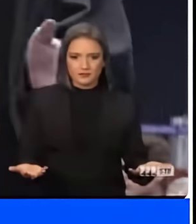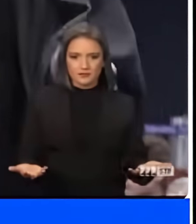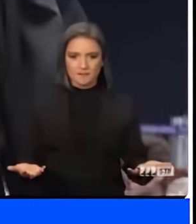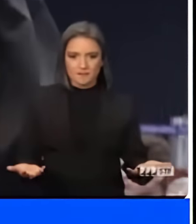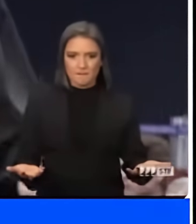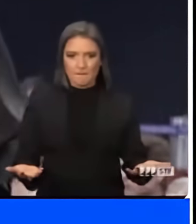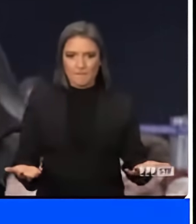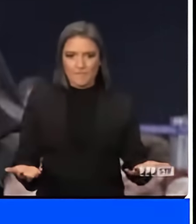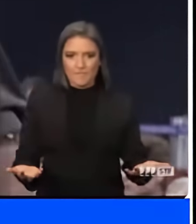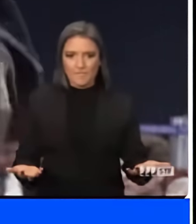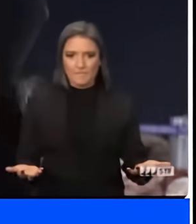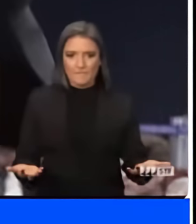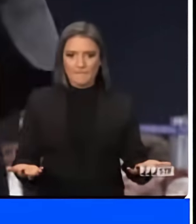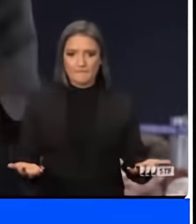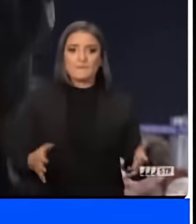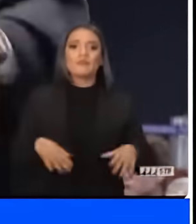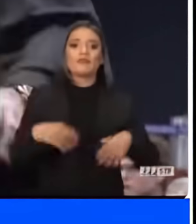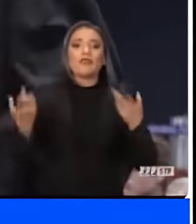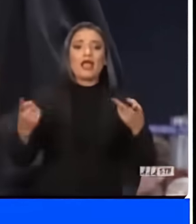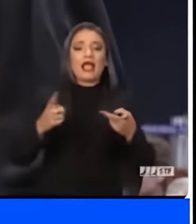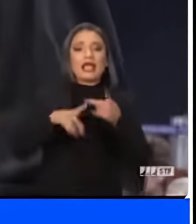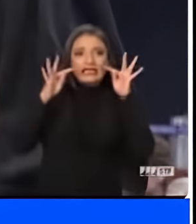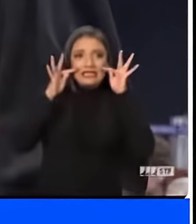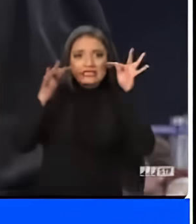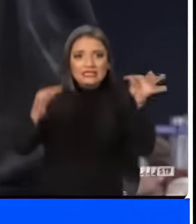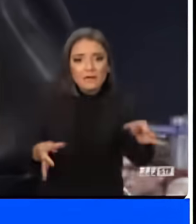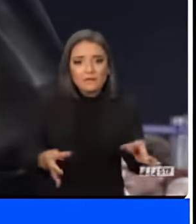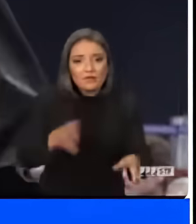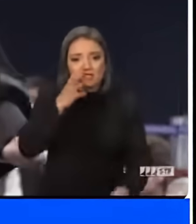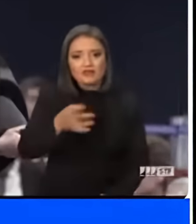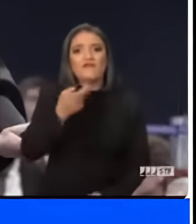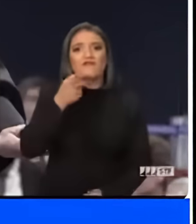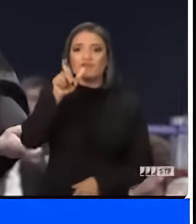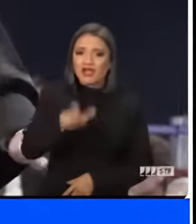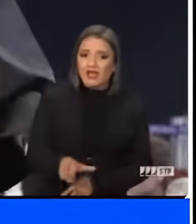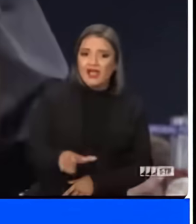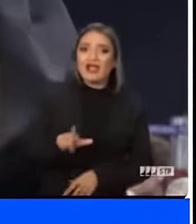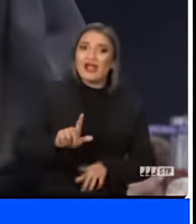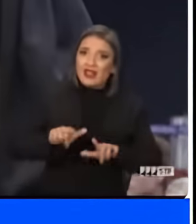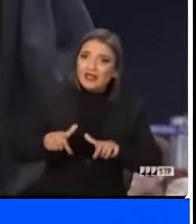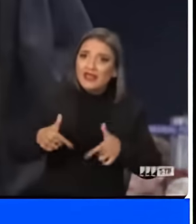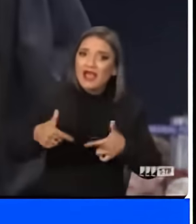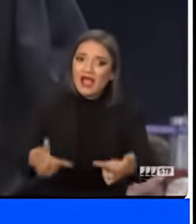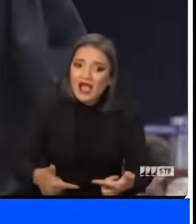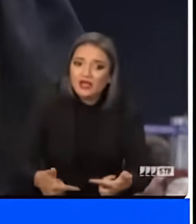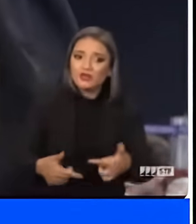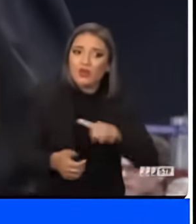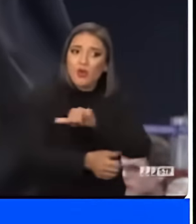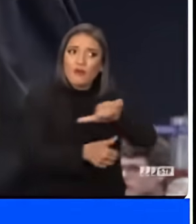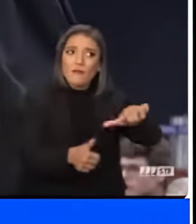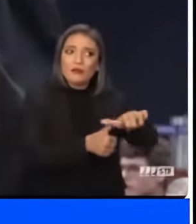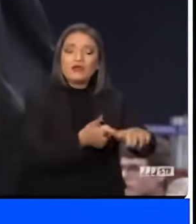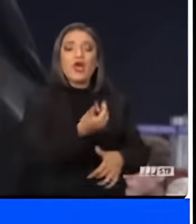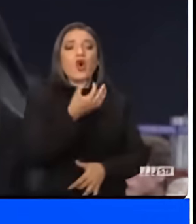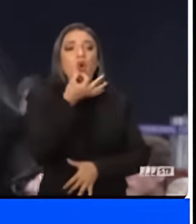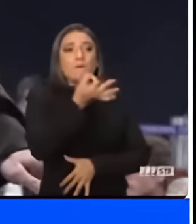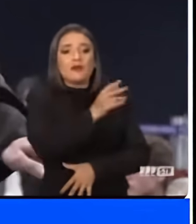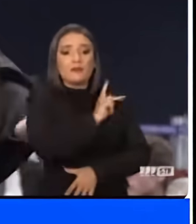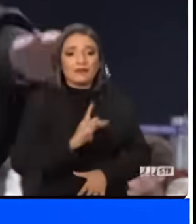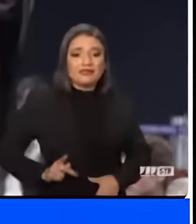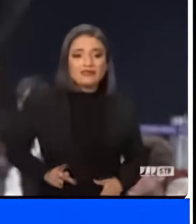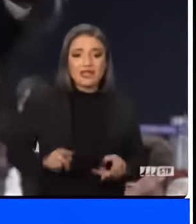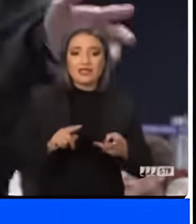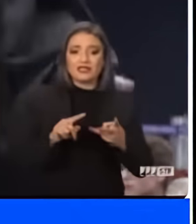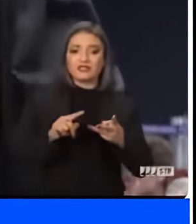Que era totalmente contrário. Vem o principal testemunho de acusação e diz que o general Paulo Sérgio atuou para demover o presidente da República. General Paulo Sérgio está provado que